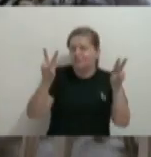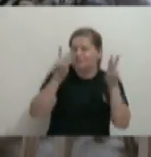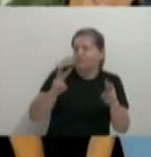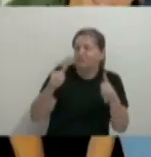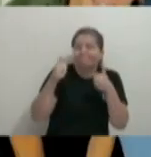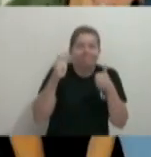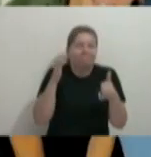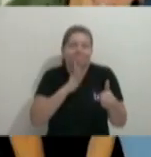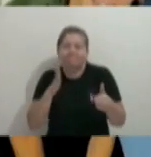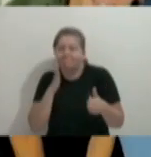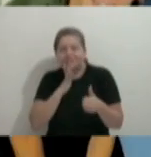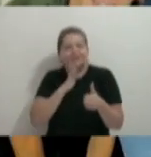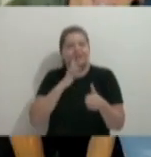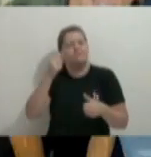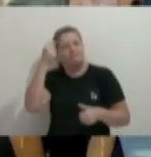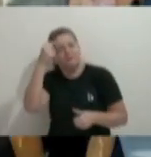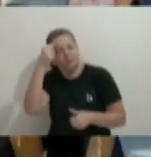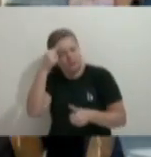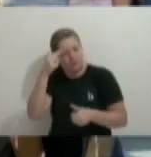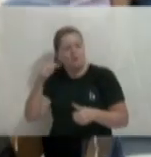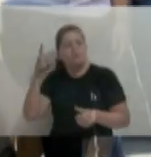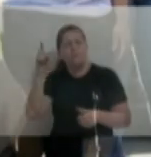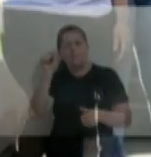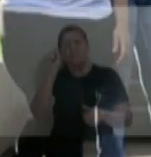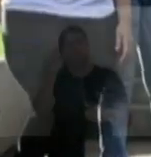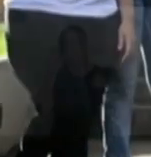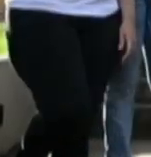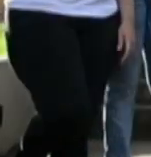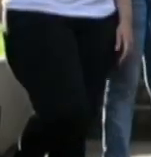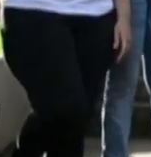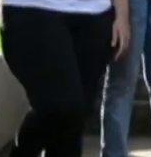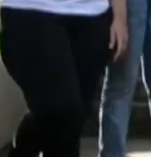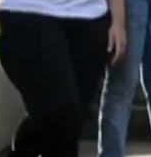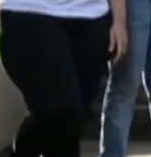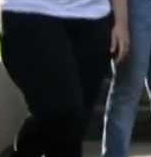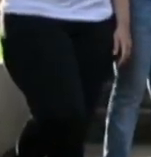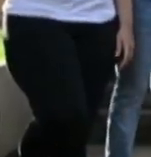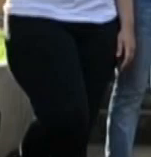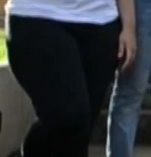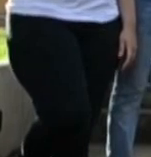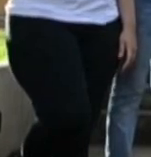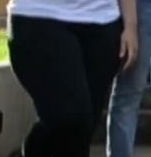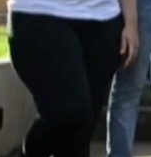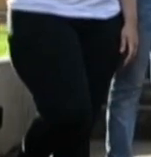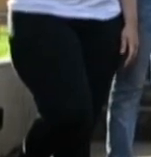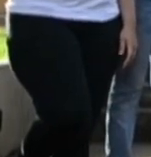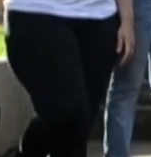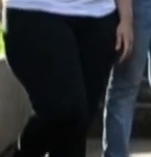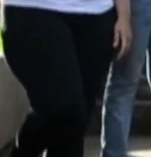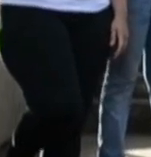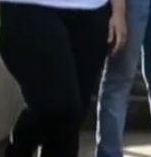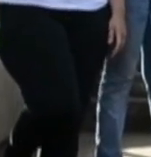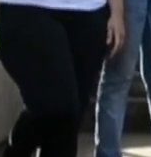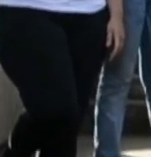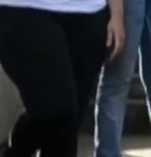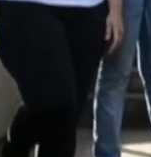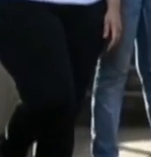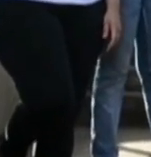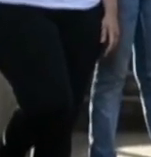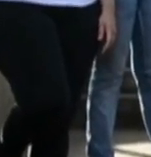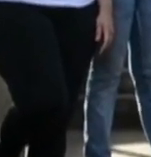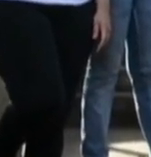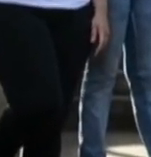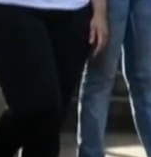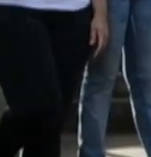apaixonou pela poesia e pela possibilidade de estar inserindo dentro da comunidade a